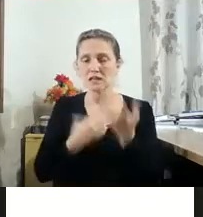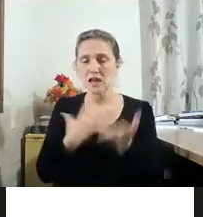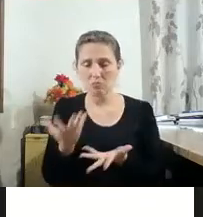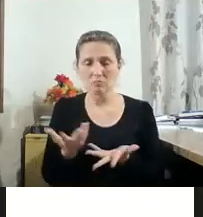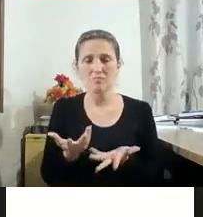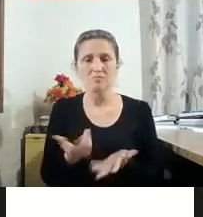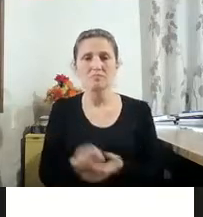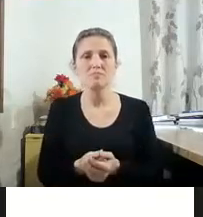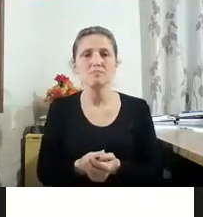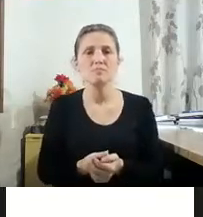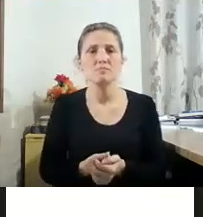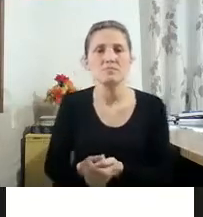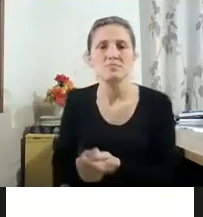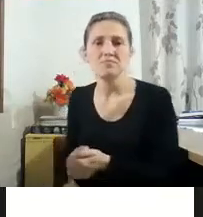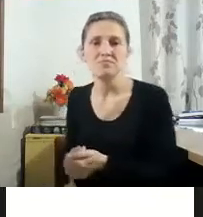Então,